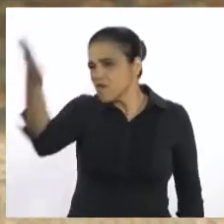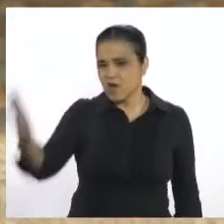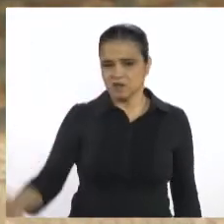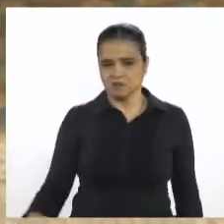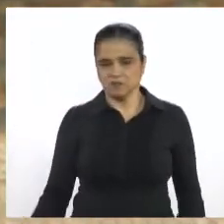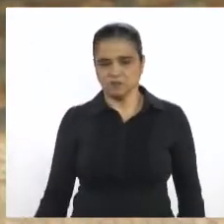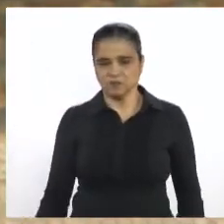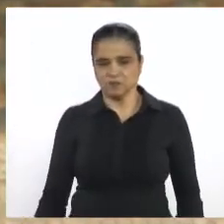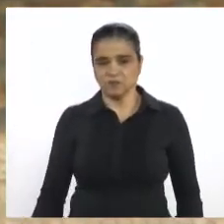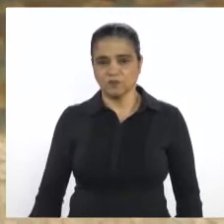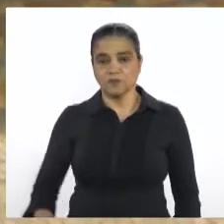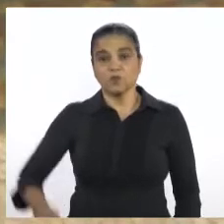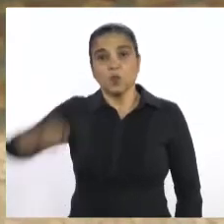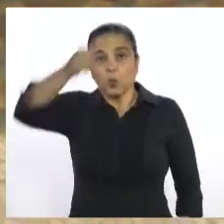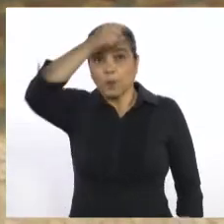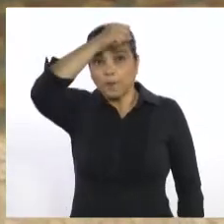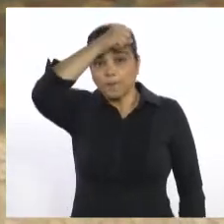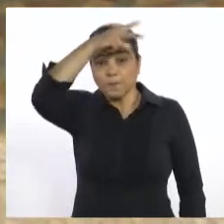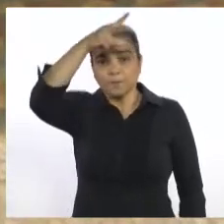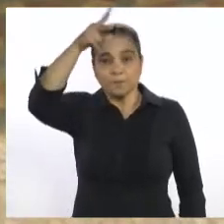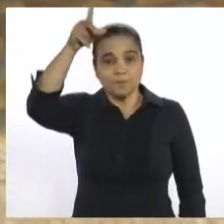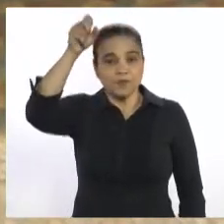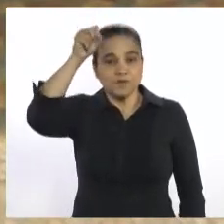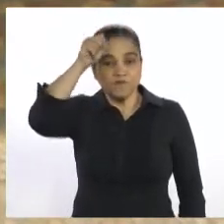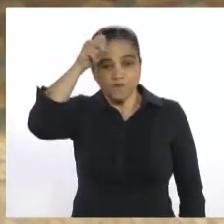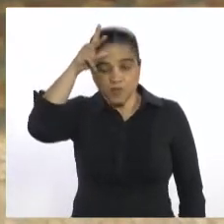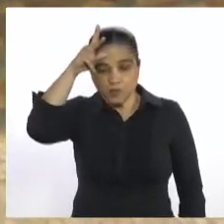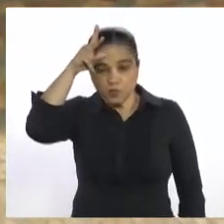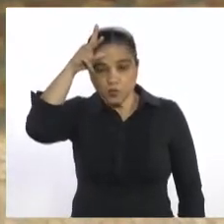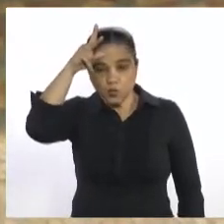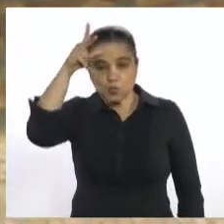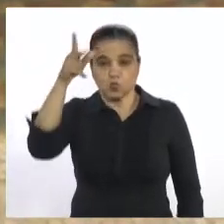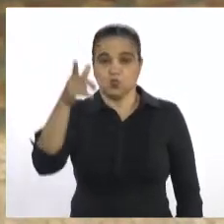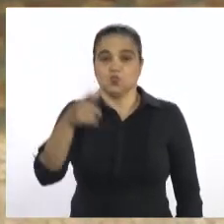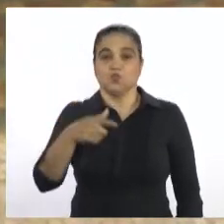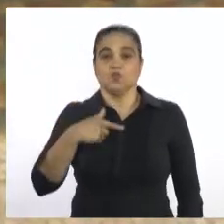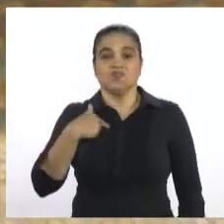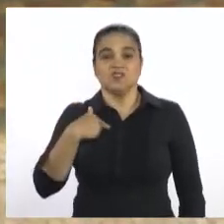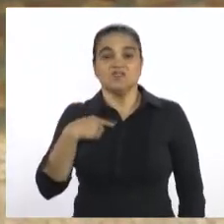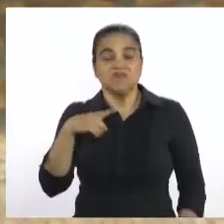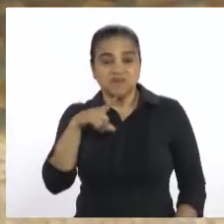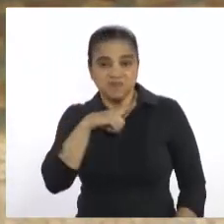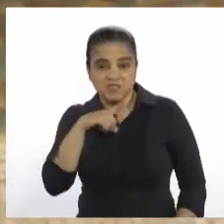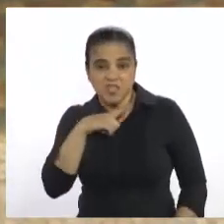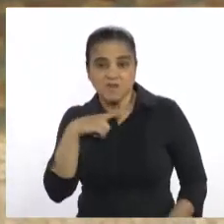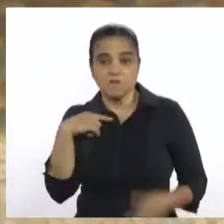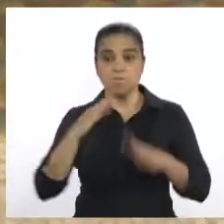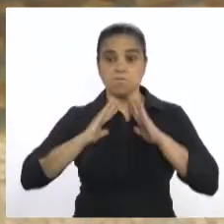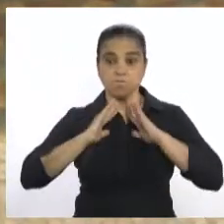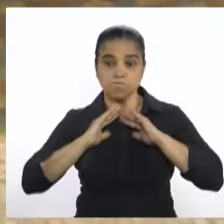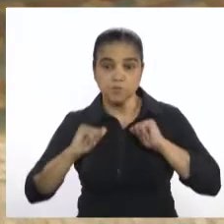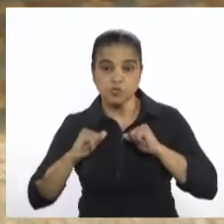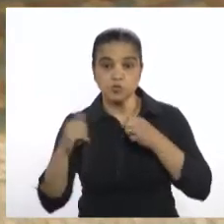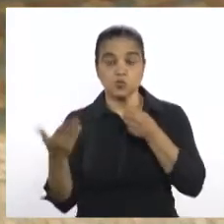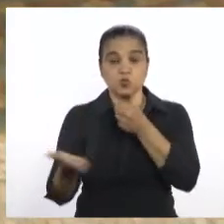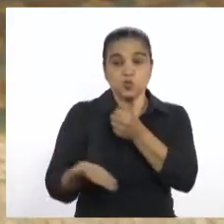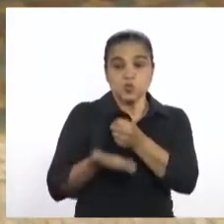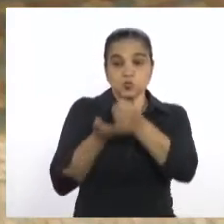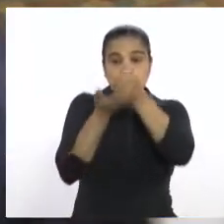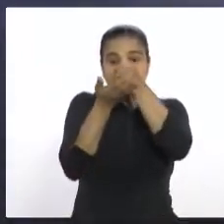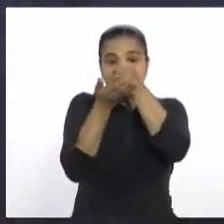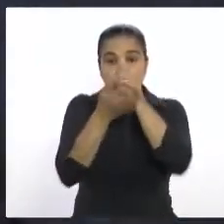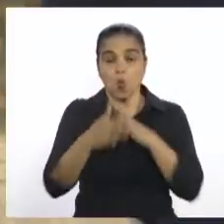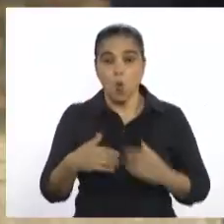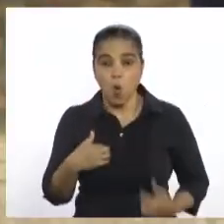saibam vocês, o prefeito, ele teve a hombridade de pedir socorro. Isso é